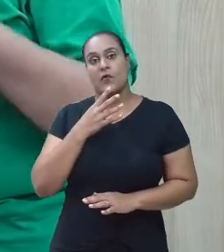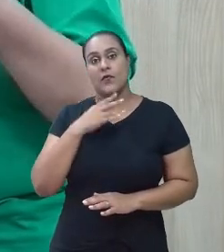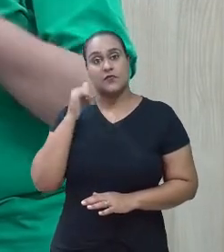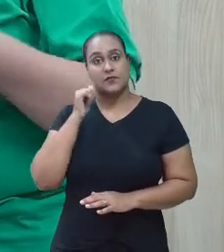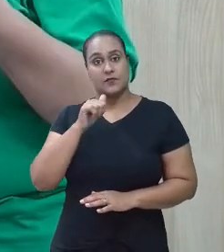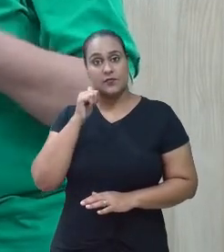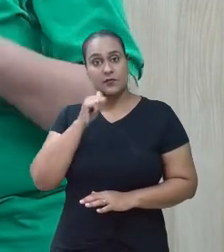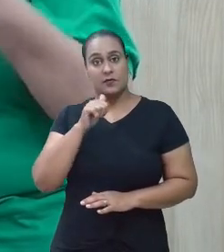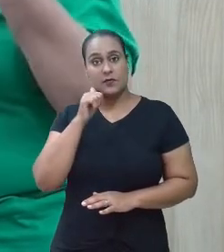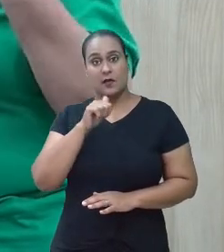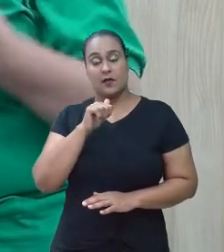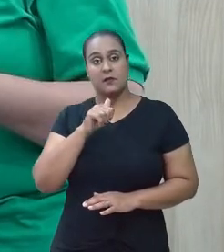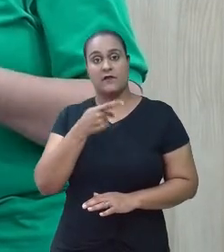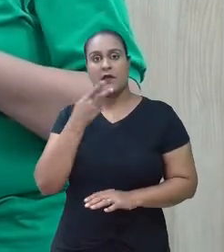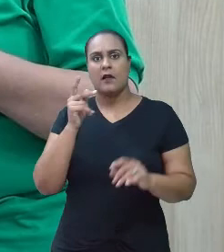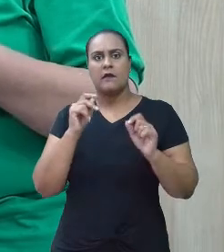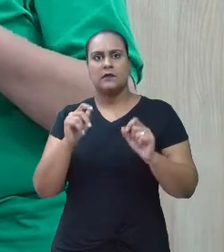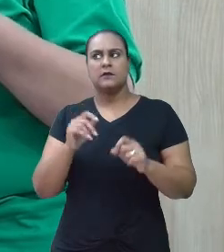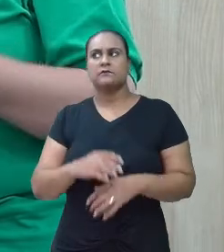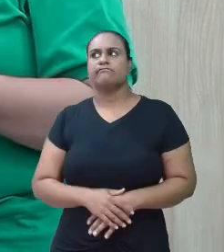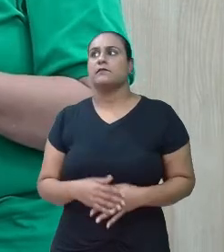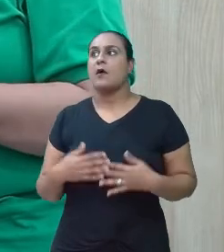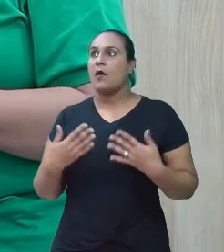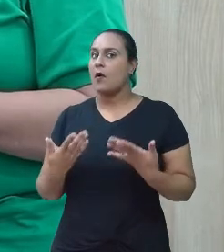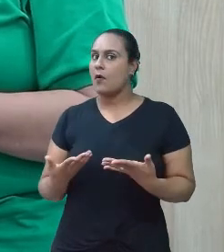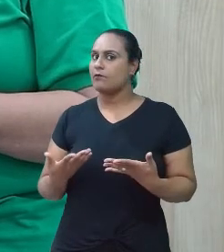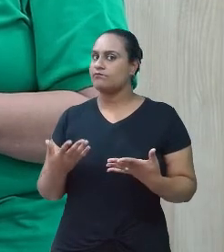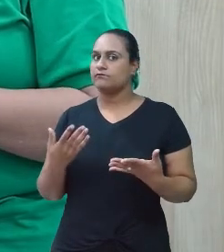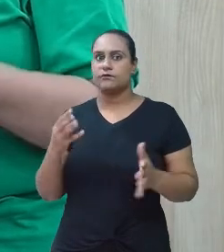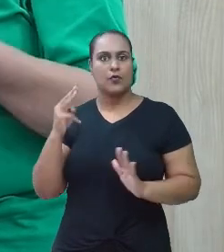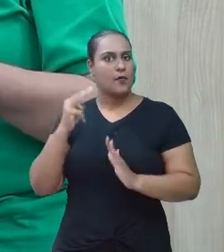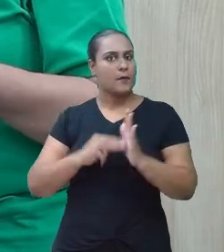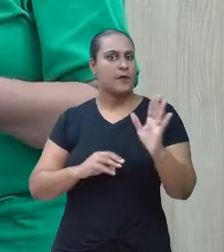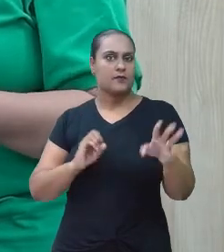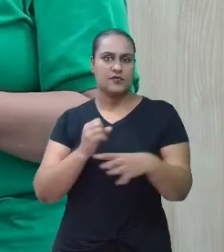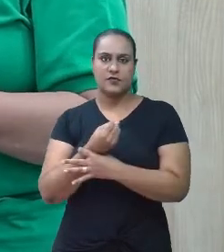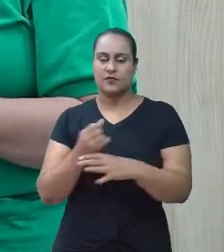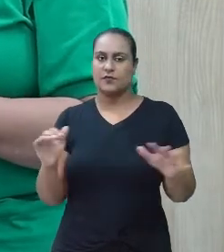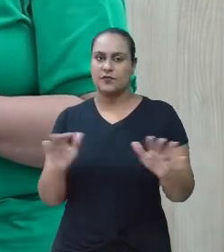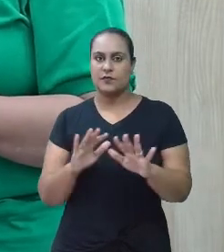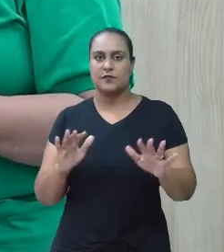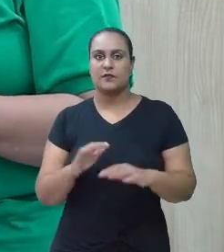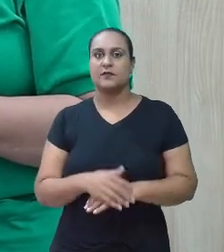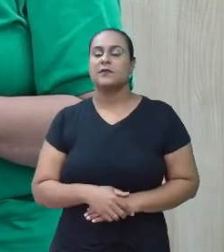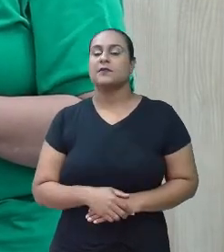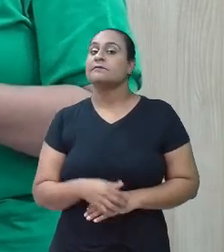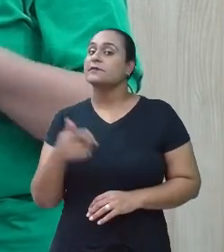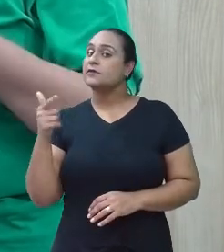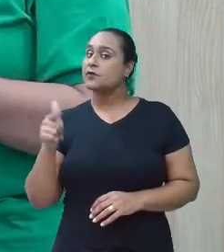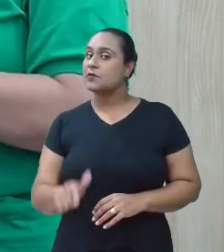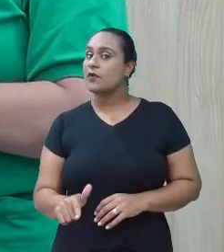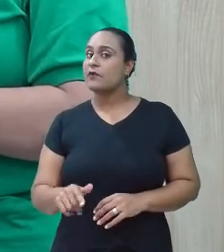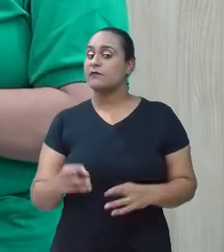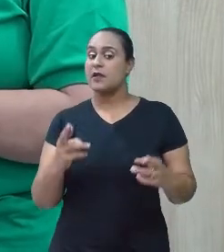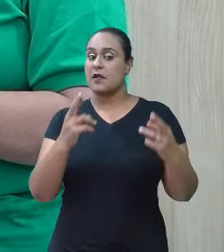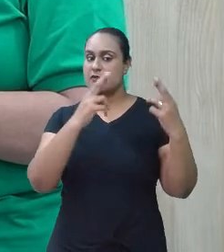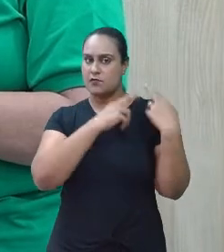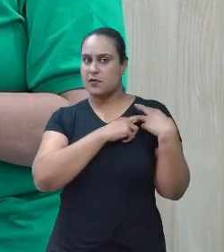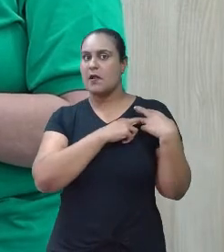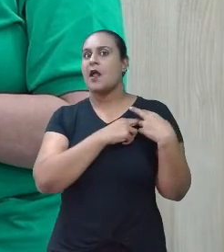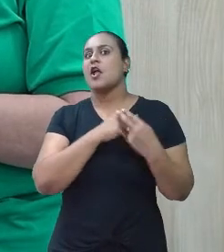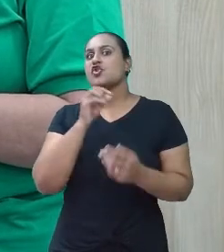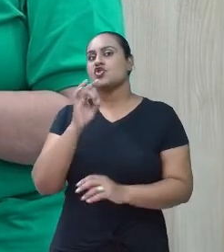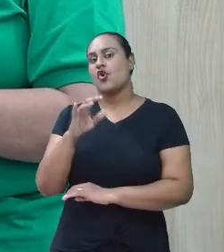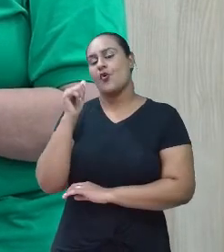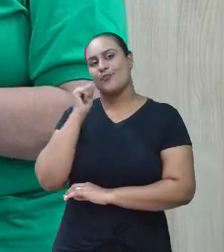mulheres que chegaram a dizer, olha, estava fazendo, então não é um método seguro. Outra coisa que, mais uma vez, Cláudia, a responsabilidade para as